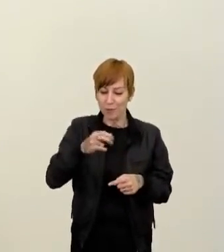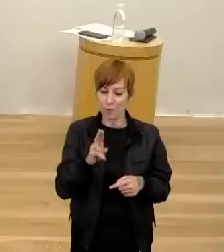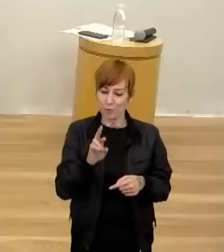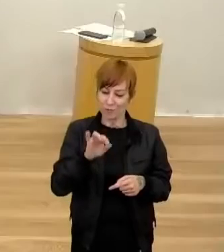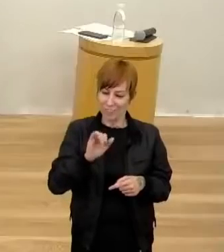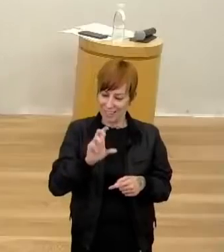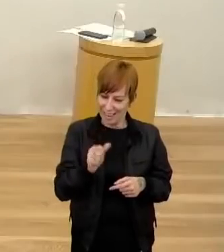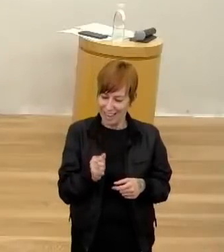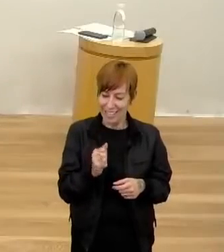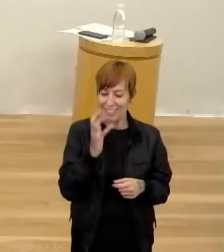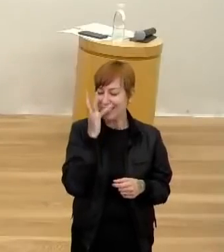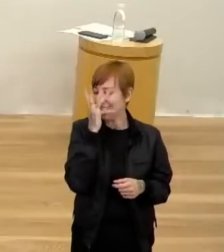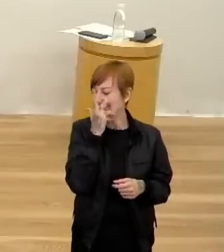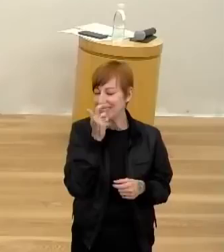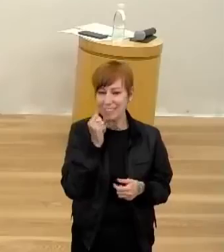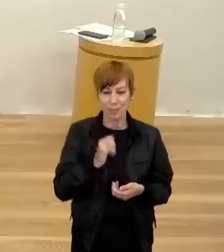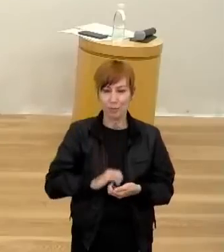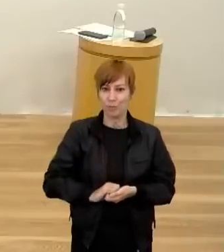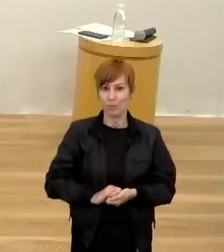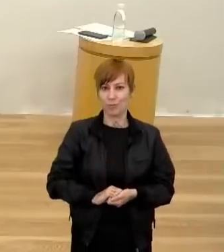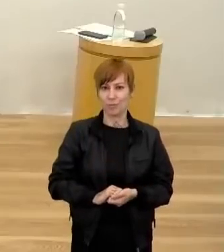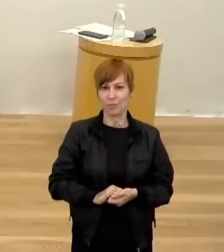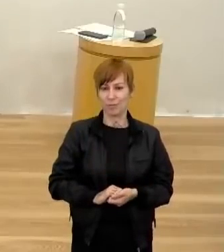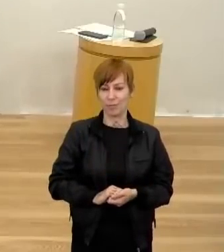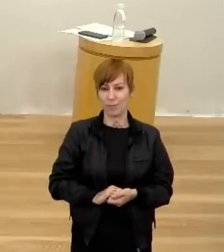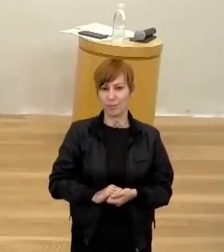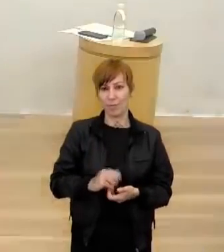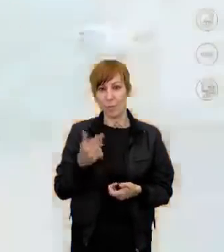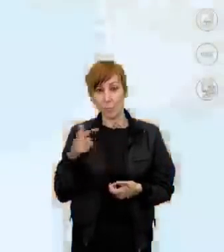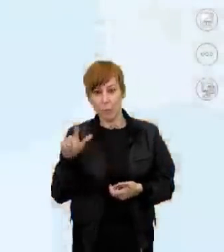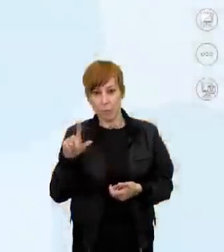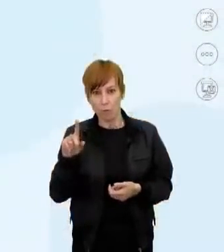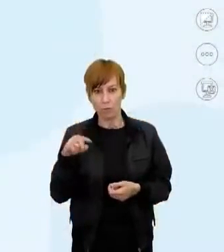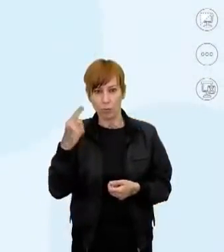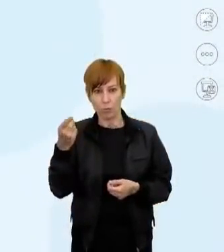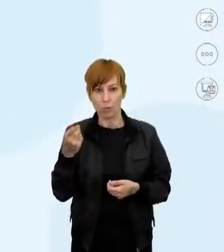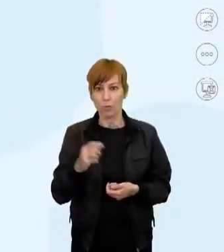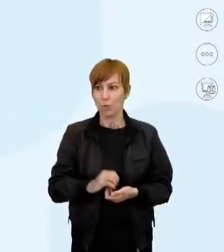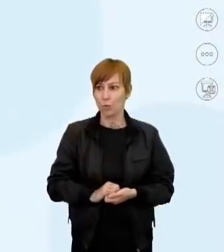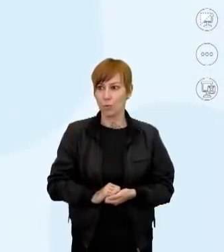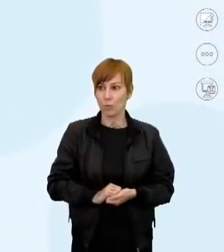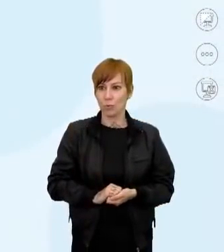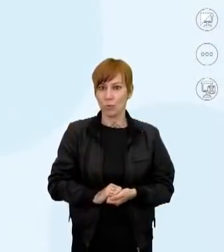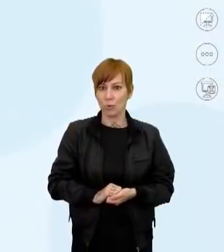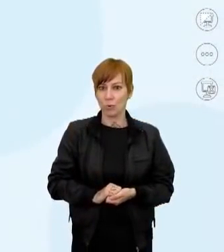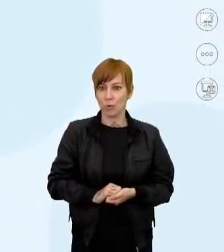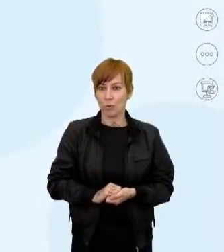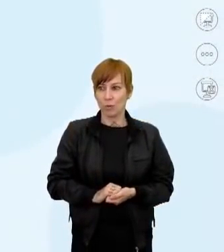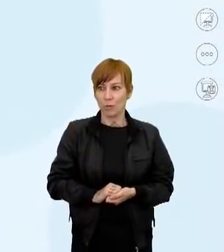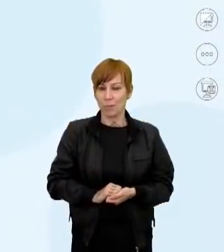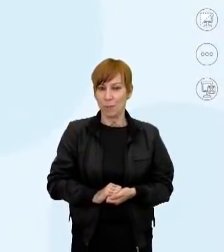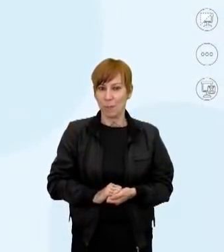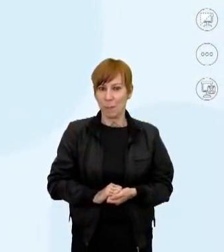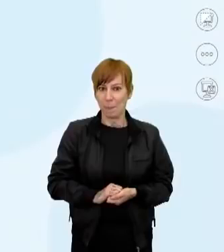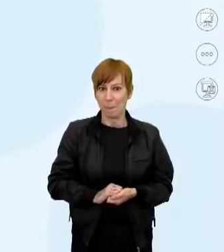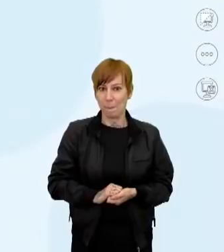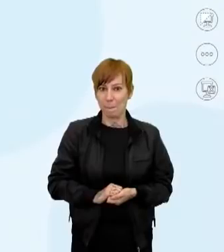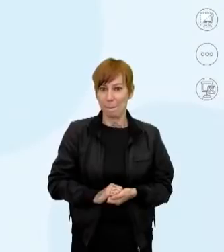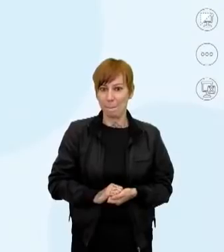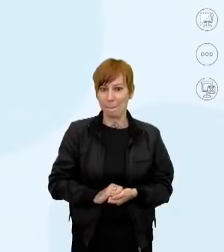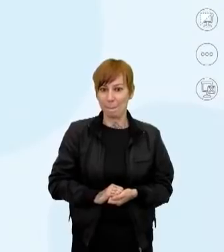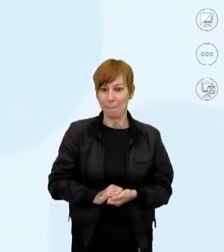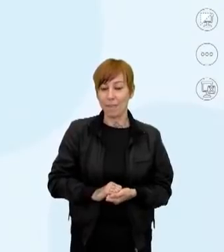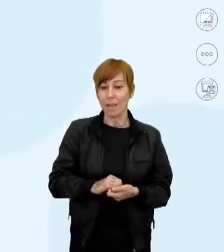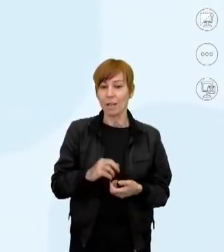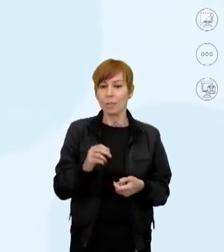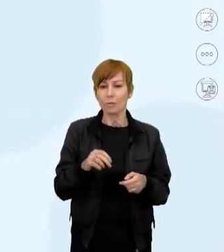É um espetáculo, sim. Bom, então agora vamos para o próximo, tá aí o nosso exercício da aula de ontem. E aí vocês calcularam e deu 27